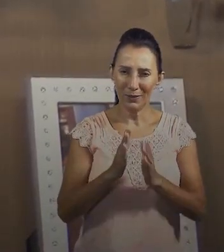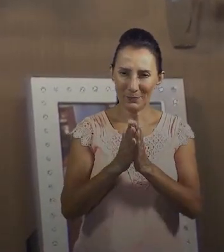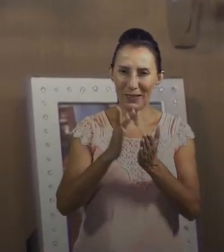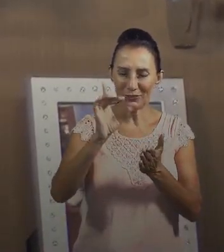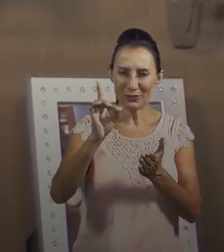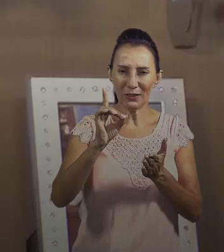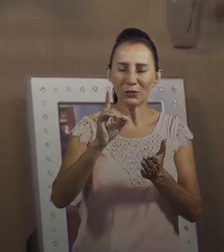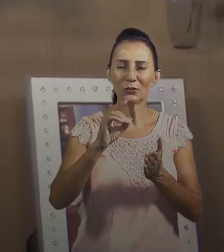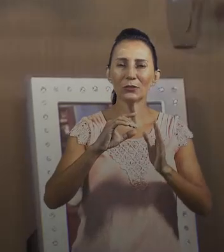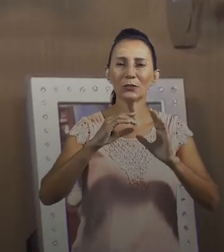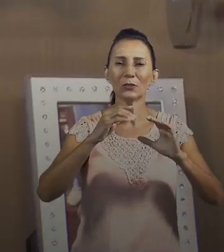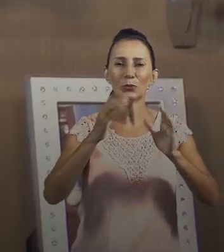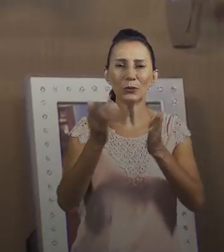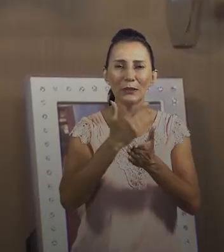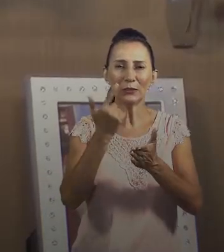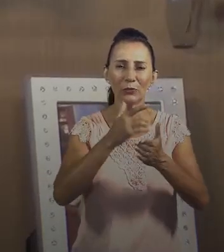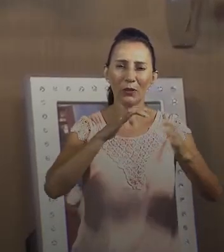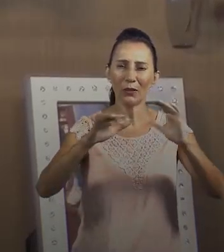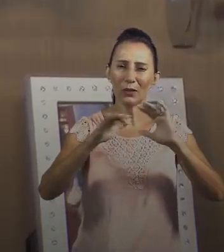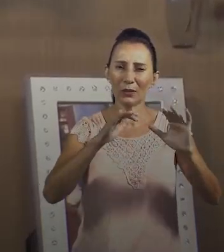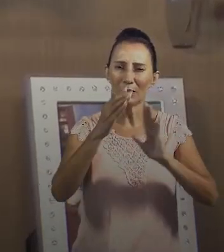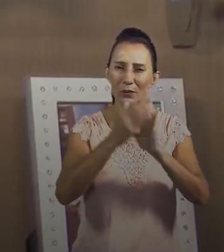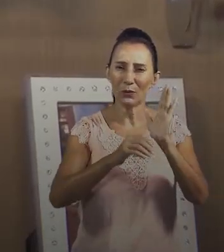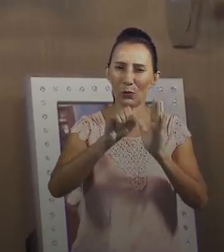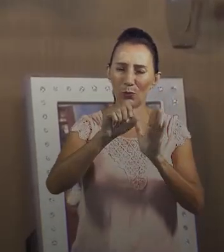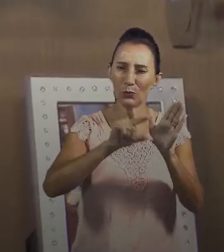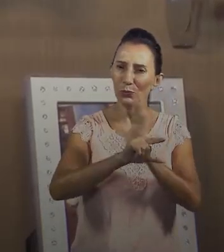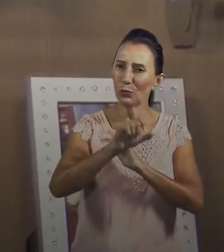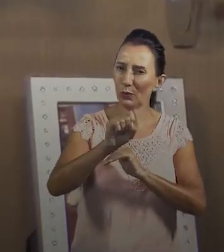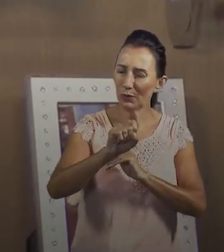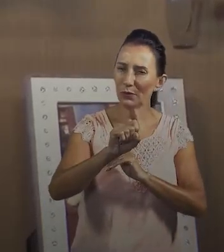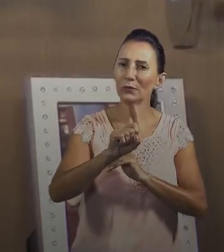olha, em Cantares 8:8, põe-me como